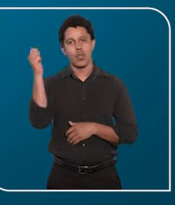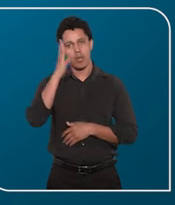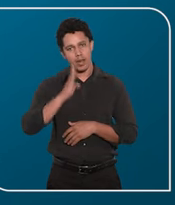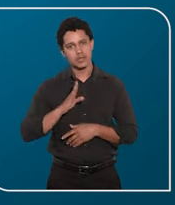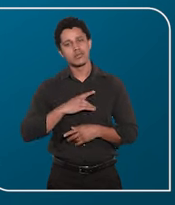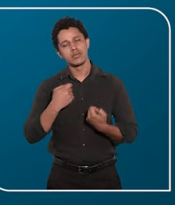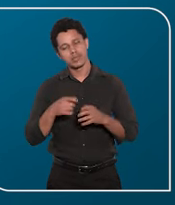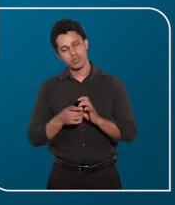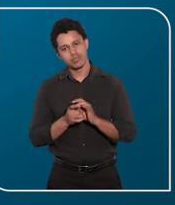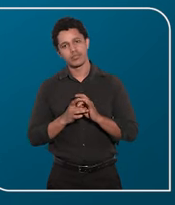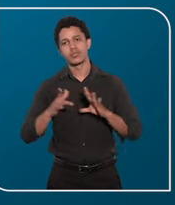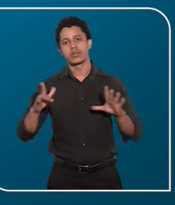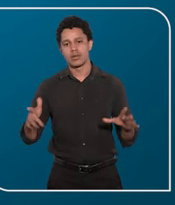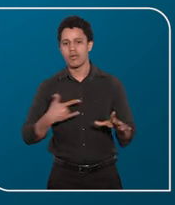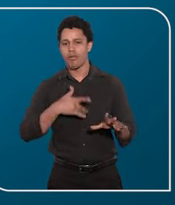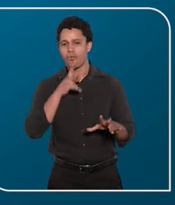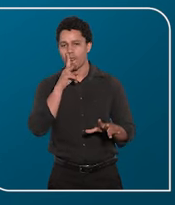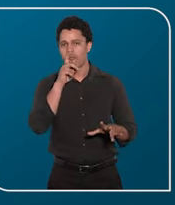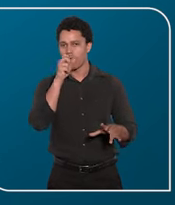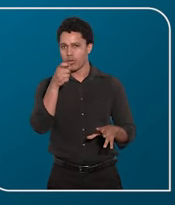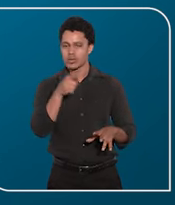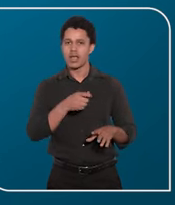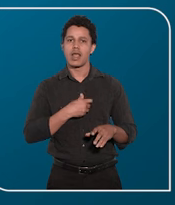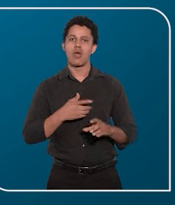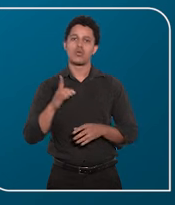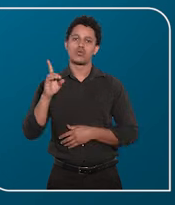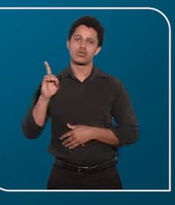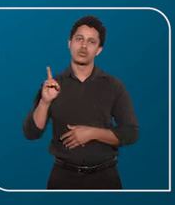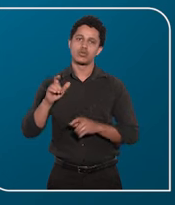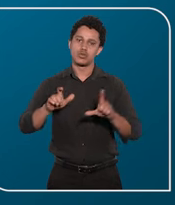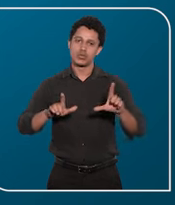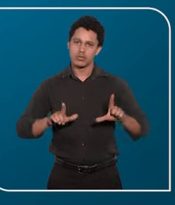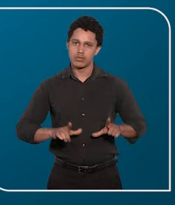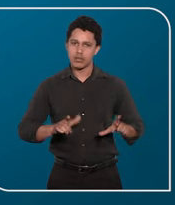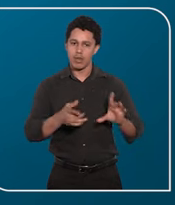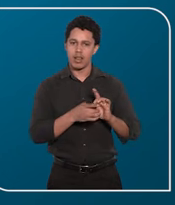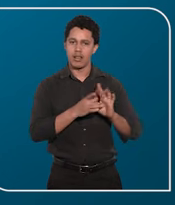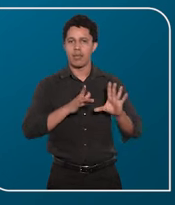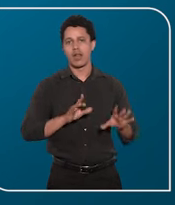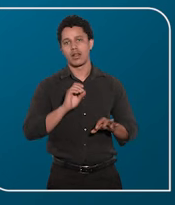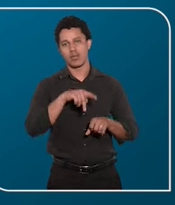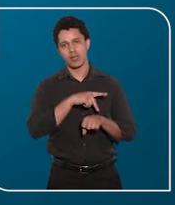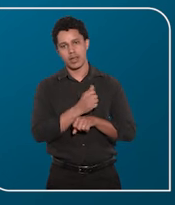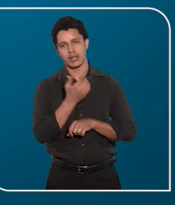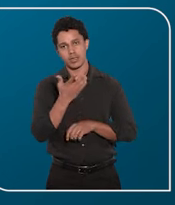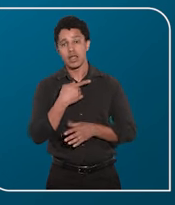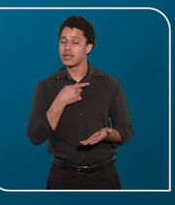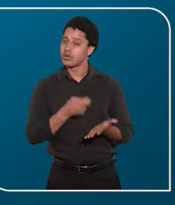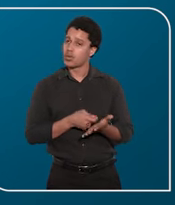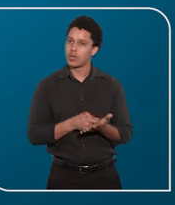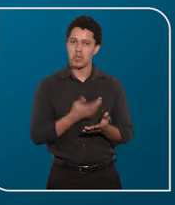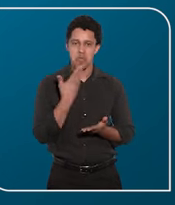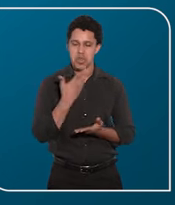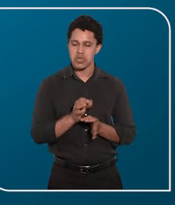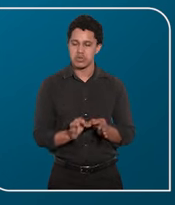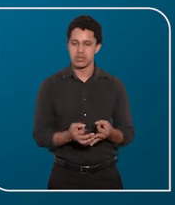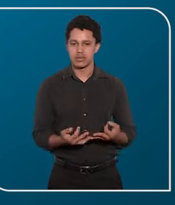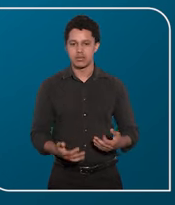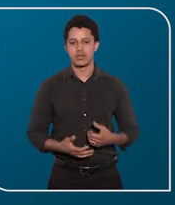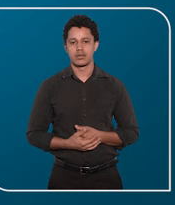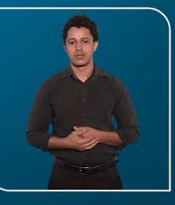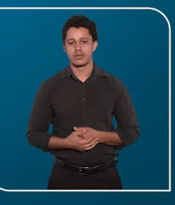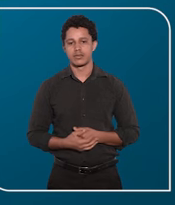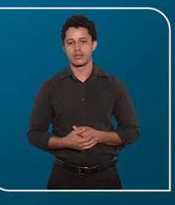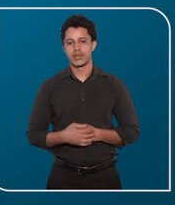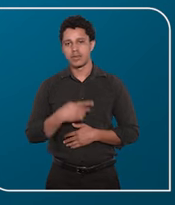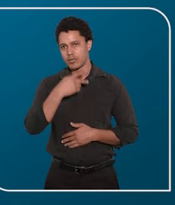ter que dar força a este diploma obtido no exterior. Esta é a exigência, este é o requisito para a pessoa